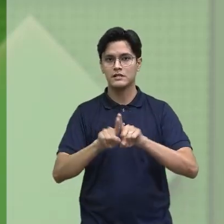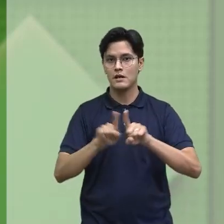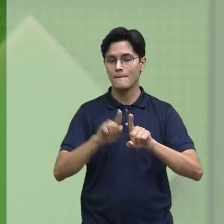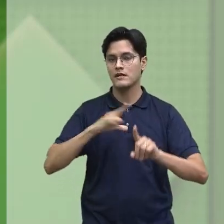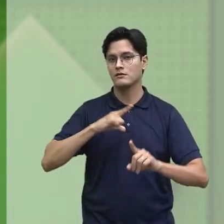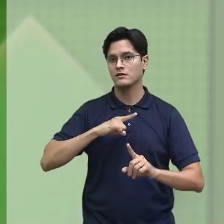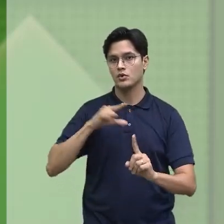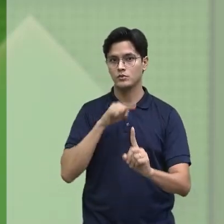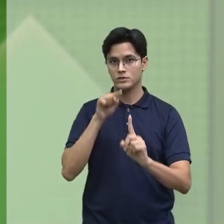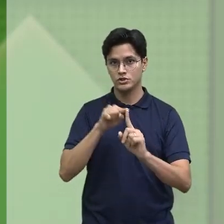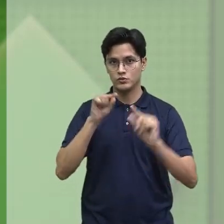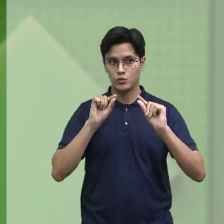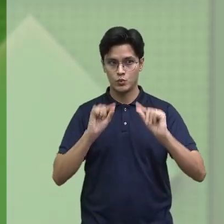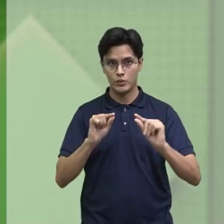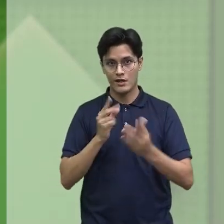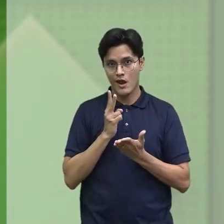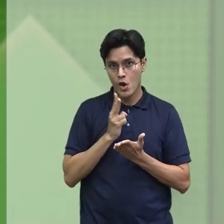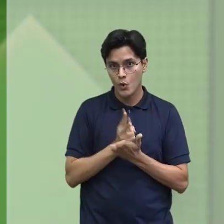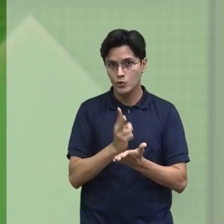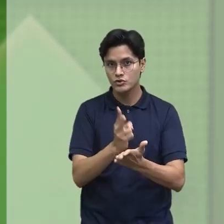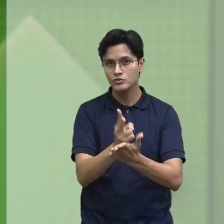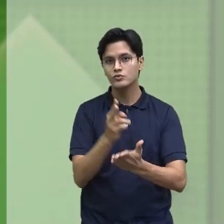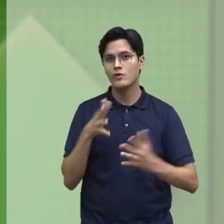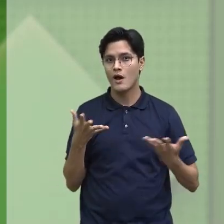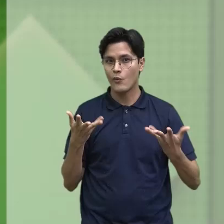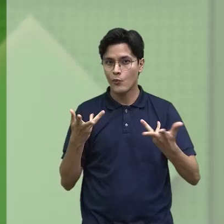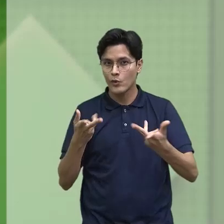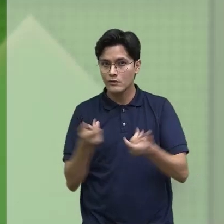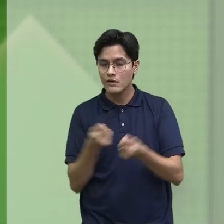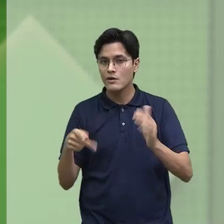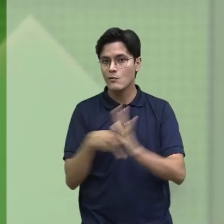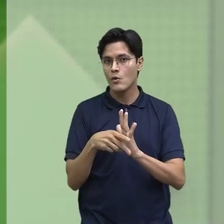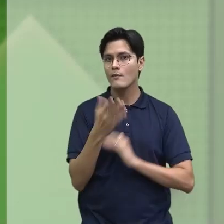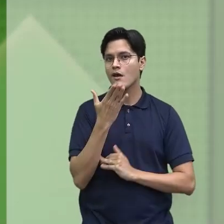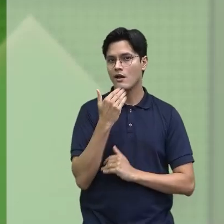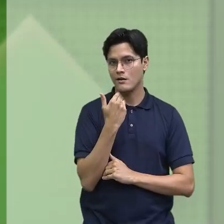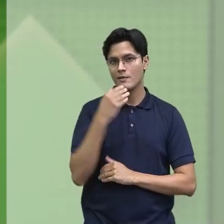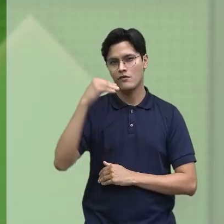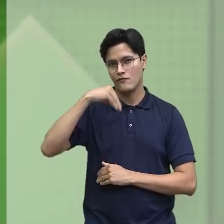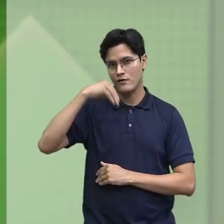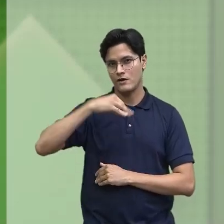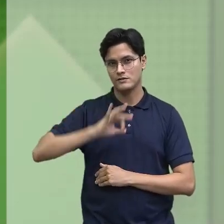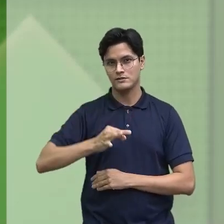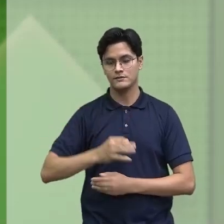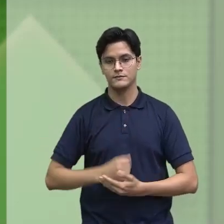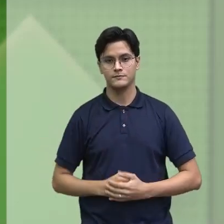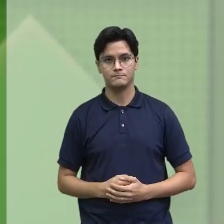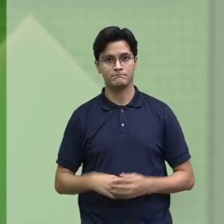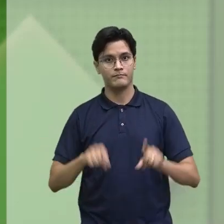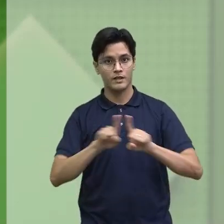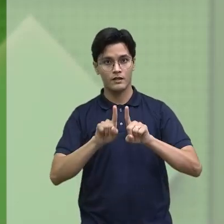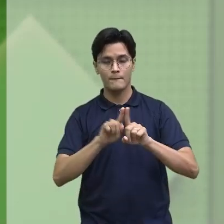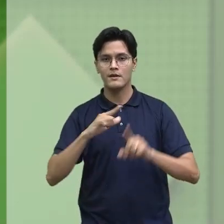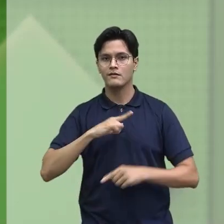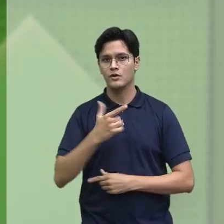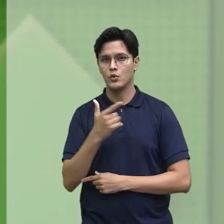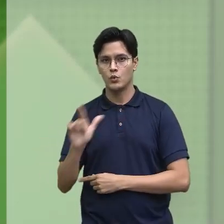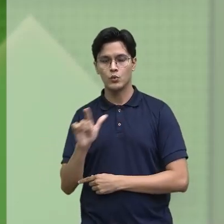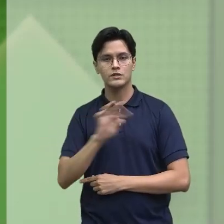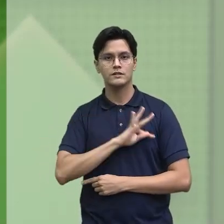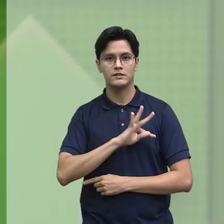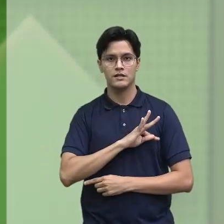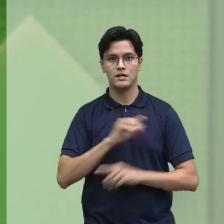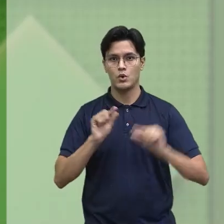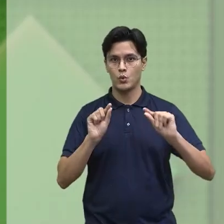de preservar a qualidade desses alimentos que são tão sensíveis, né? E existe uma outra técnica ainda, que é